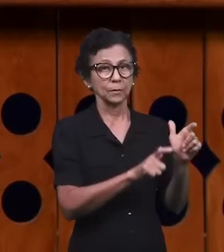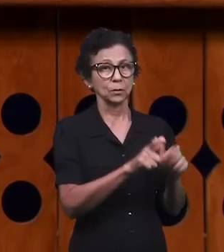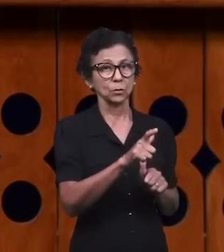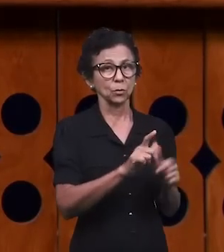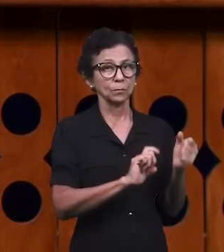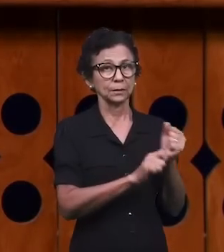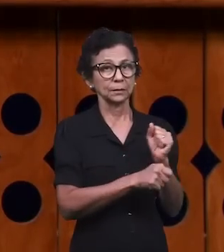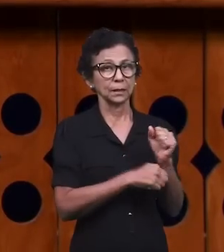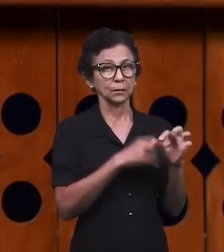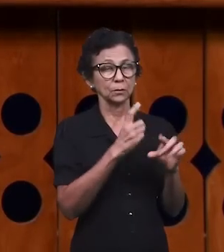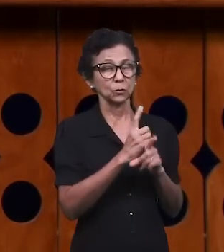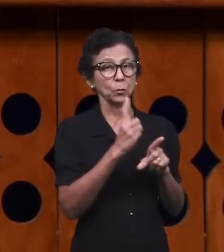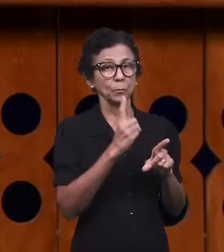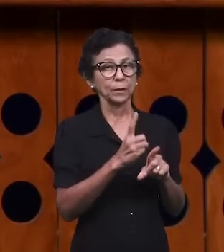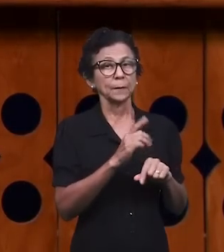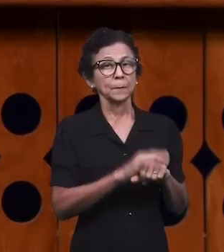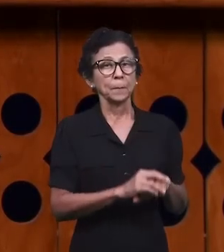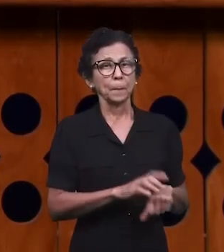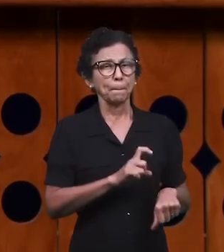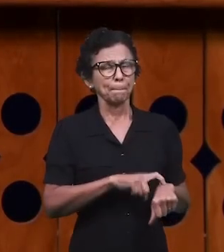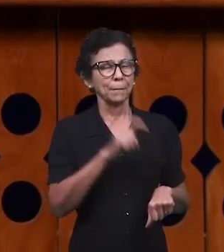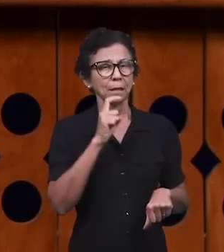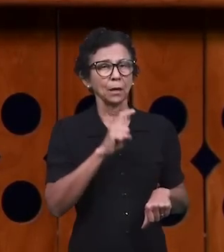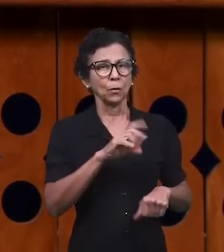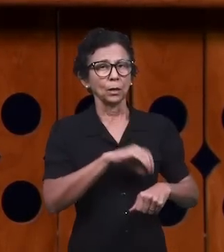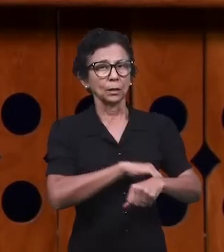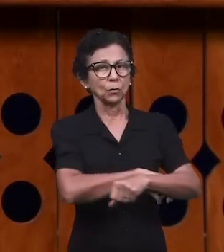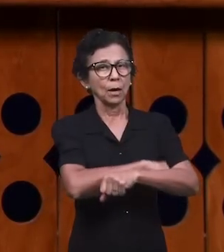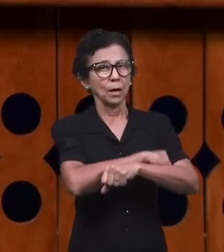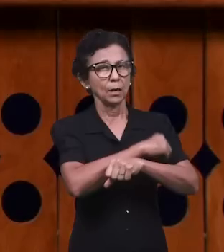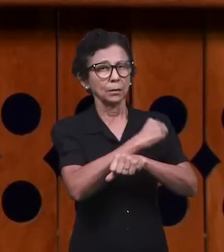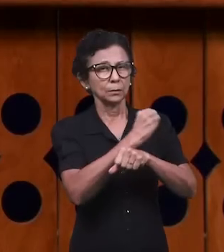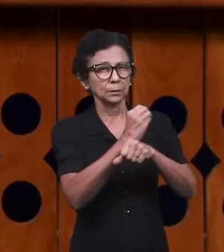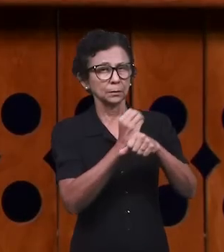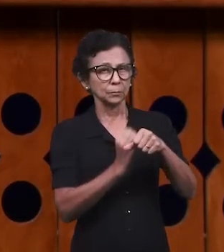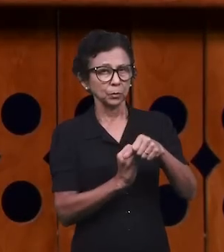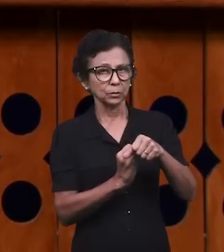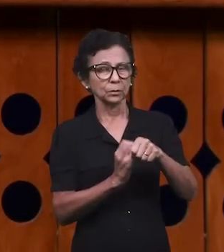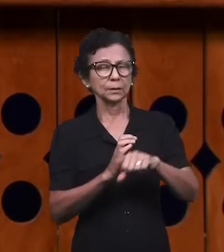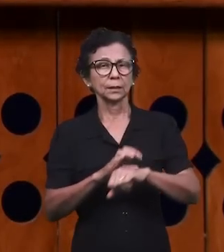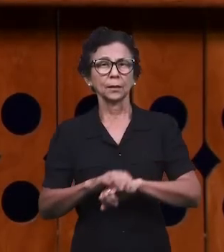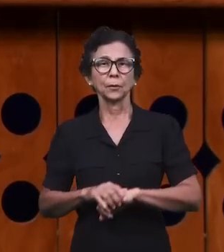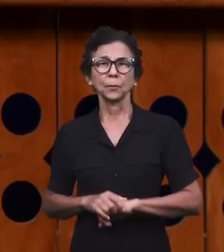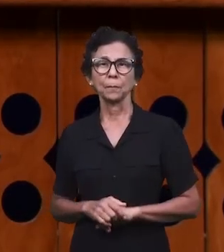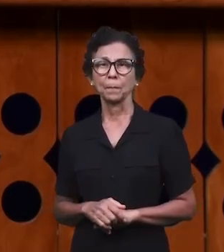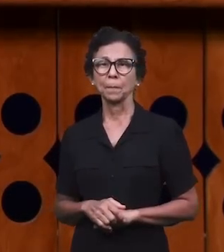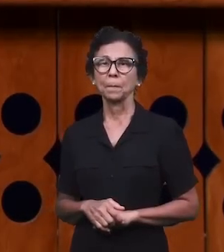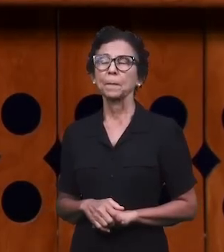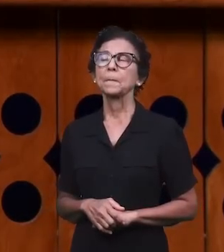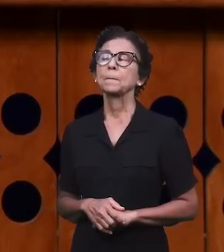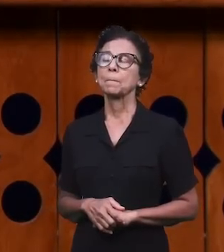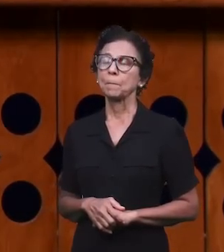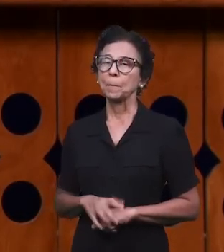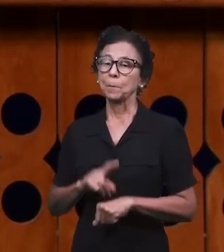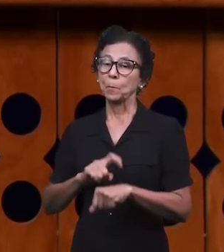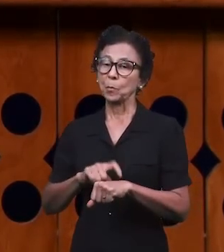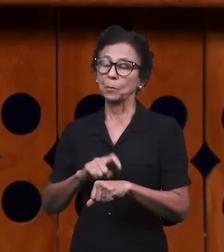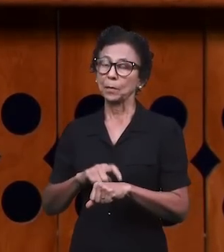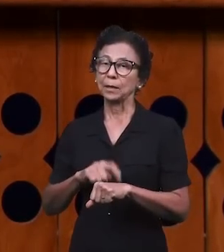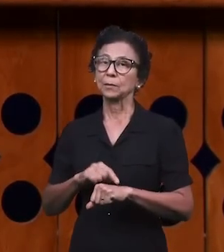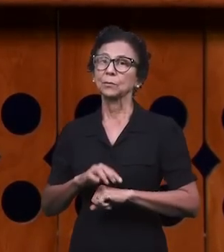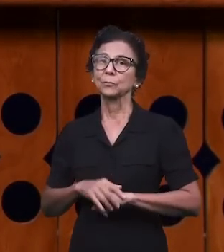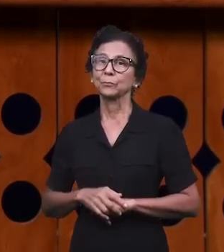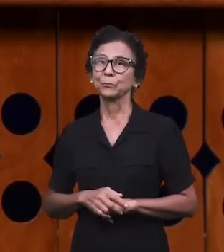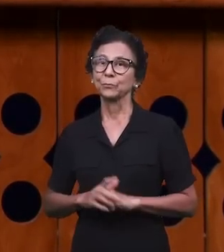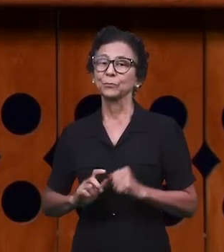e eu somos os trabalhadores da última hora. Nessa última hora, tem um grupo de pessoas que está descobrindo o mistério, sim. Mas com quem que nós